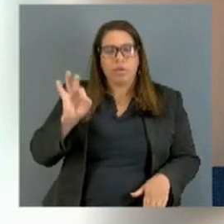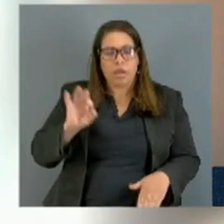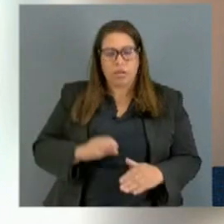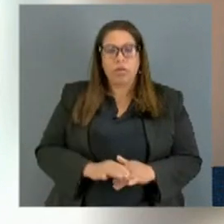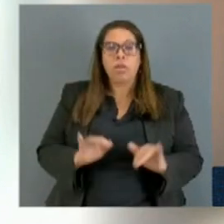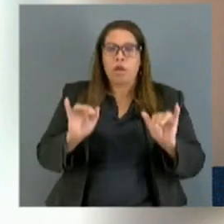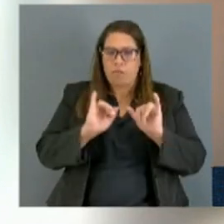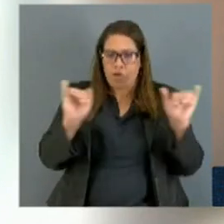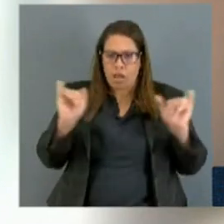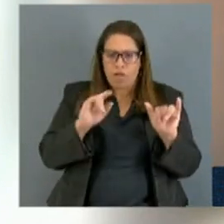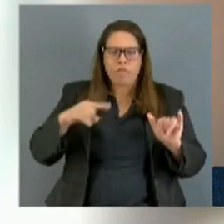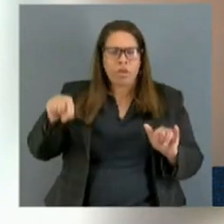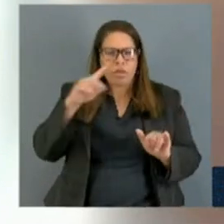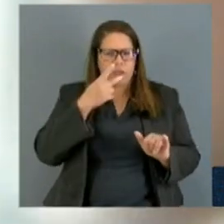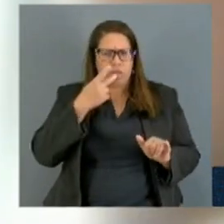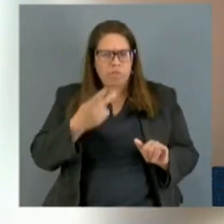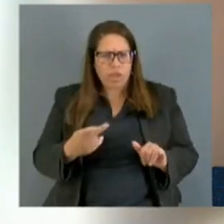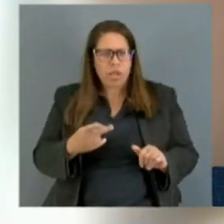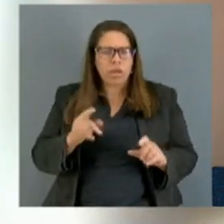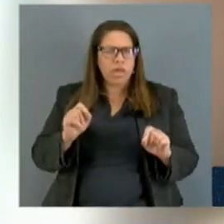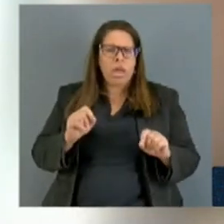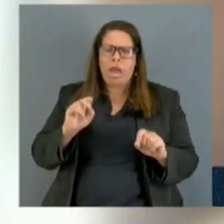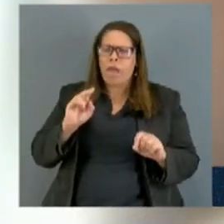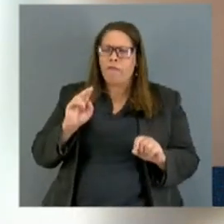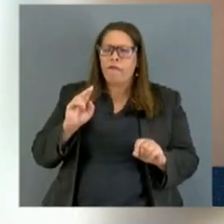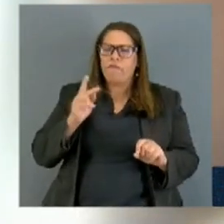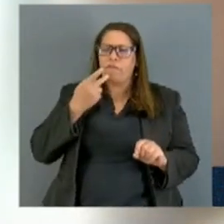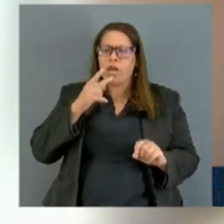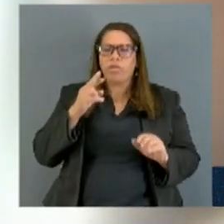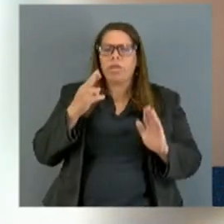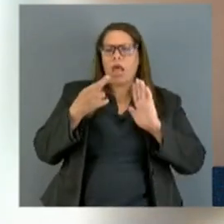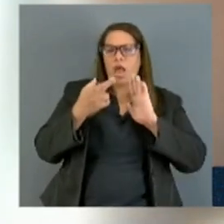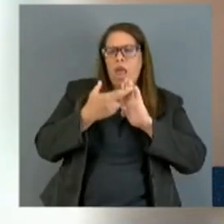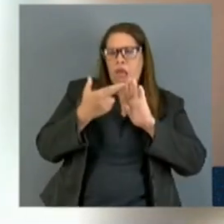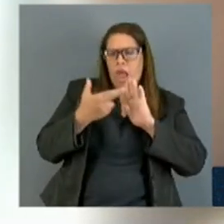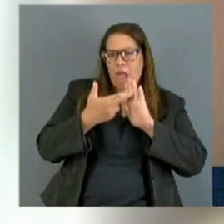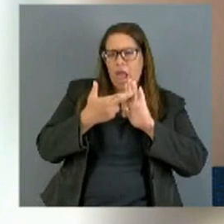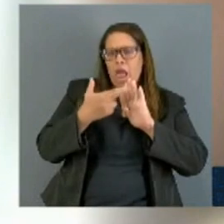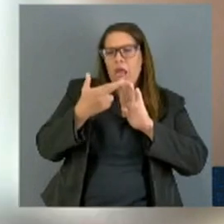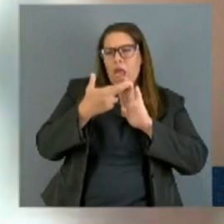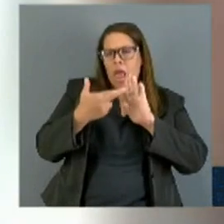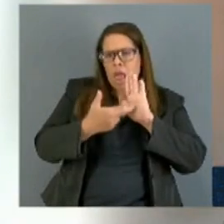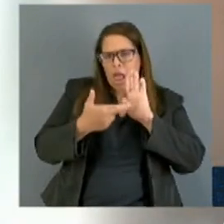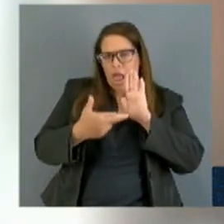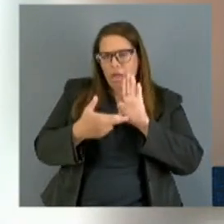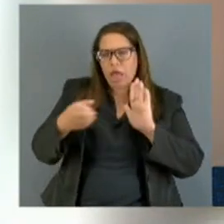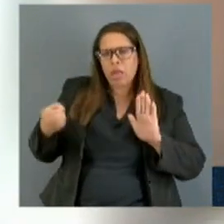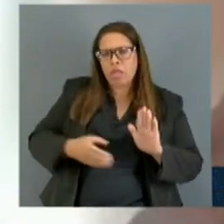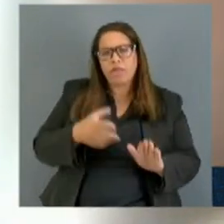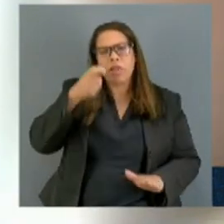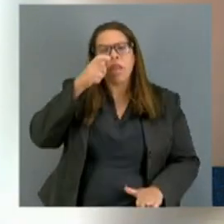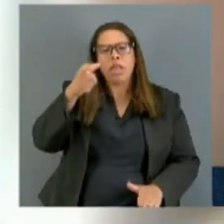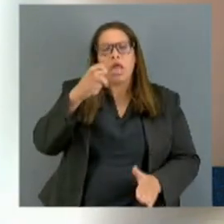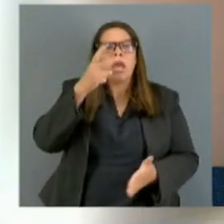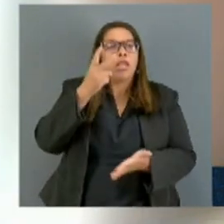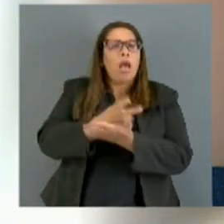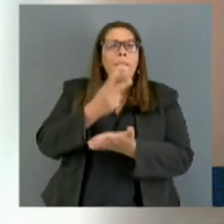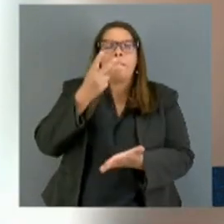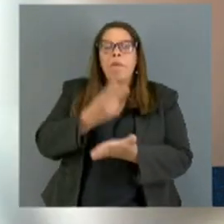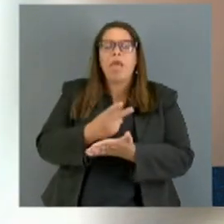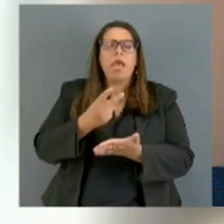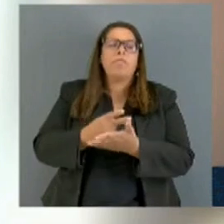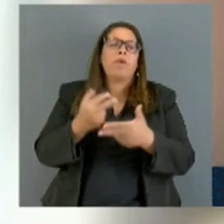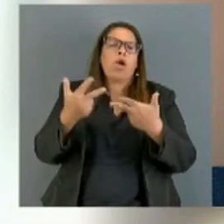ainda insiste nessa falsa dicotomia entre regulação e inovação certamente tem interesse na manutenção do cenário atual para que se possa